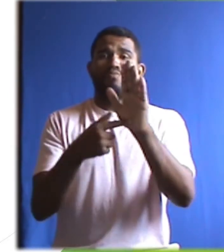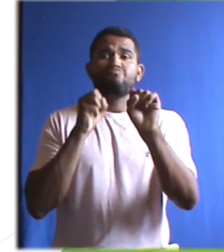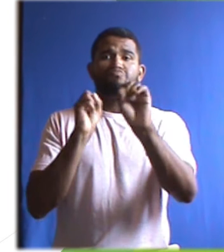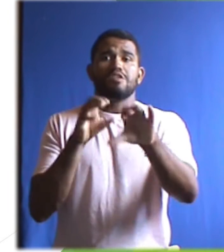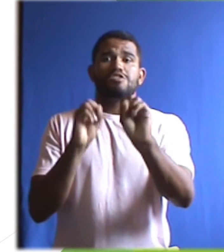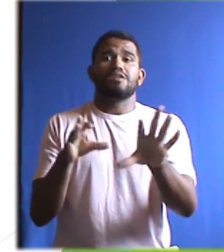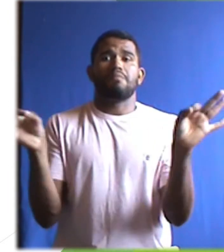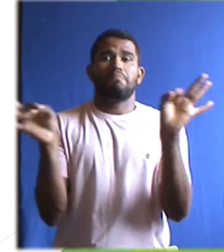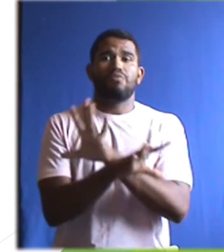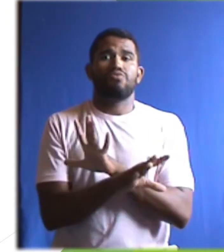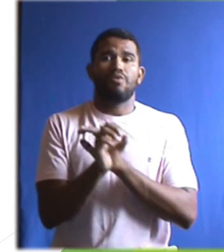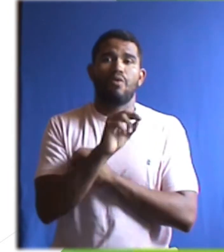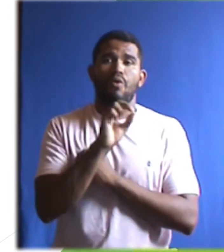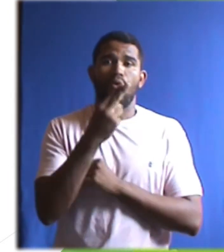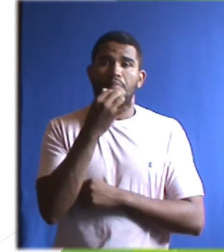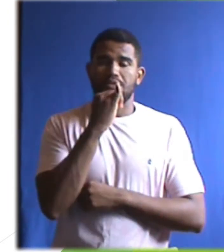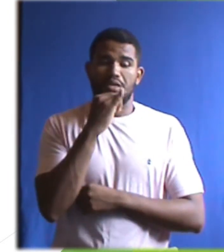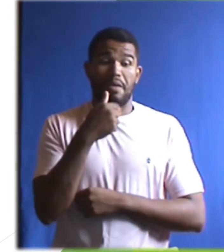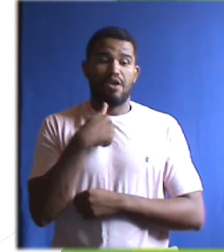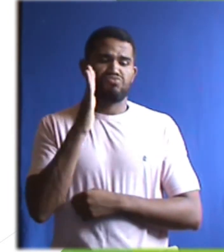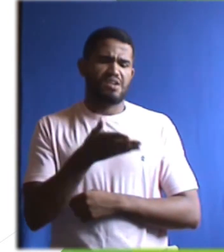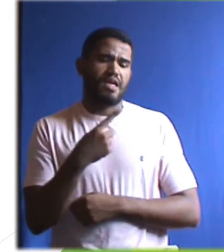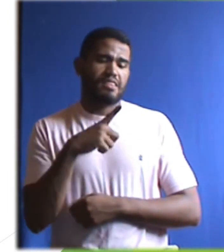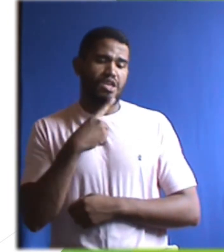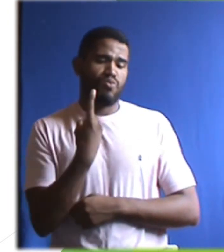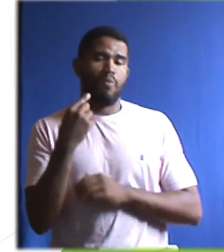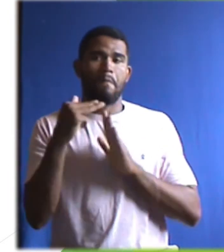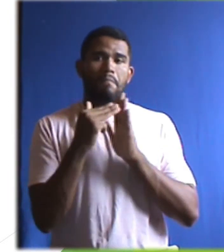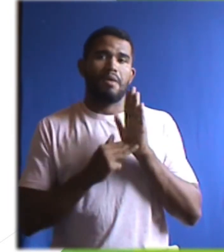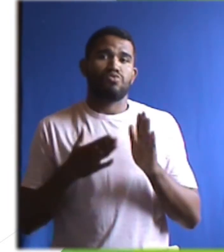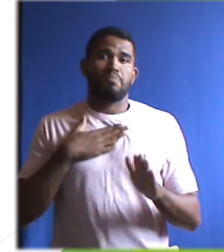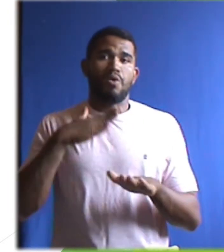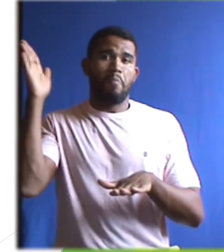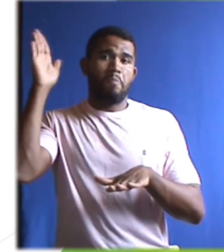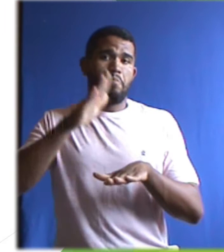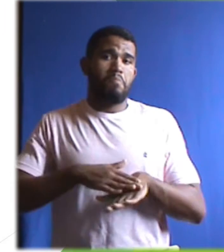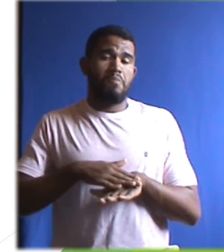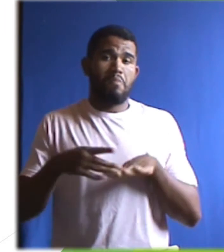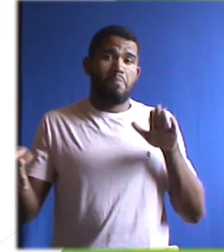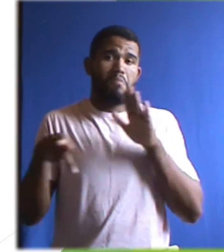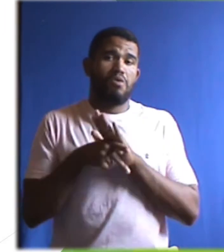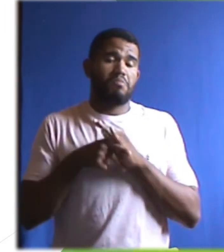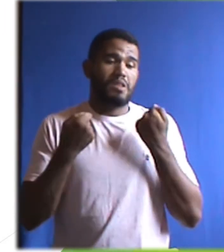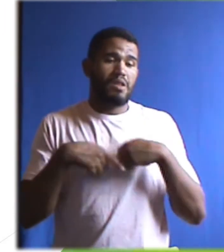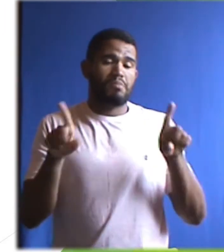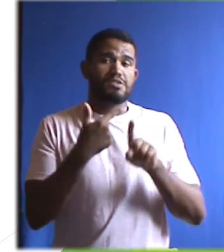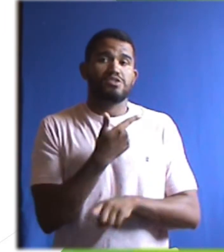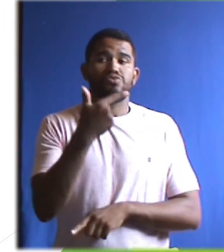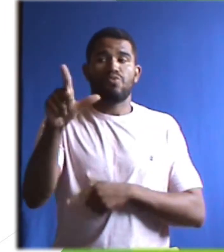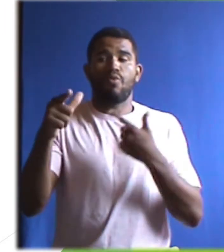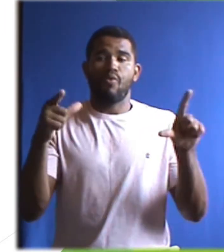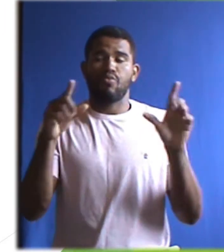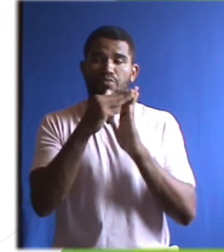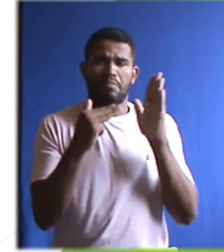método específico ou só um método, ou também não adianta vocês acharem que dominam a alfabetização, que,